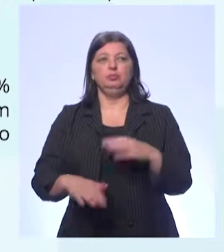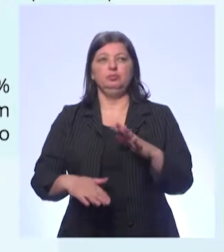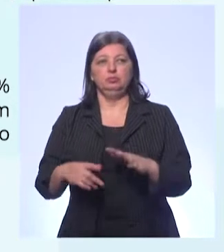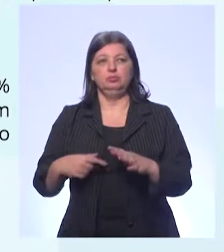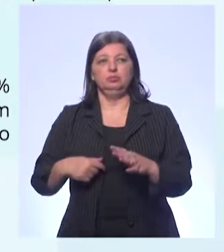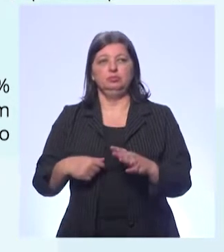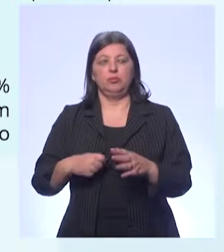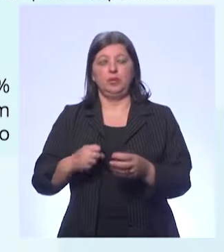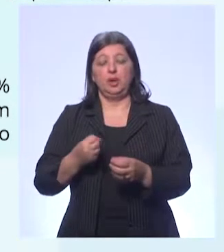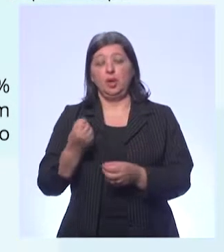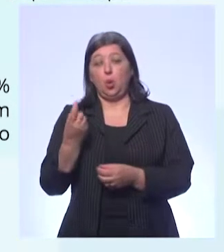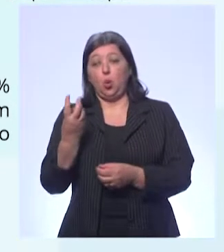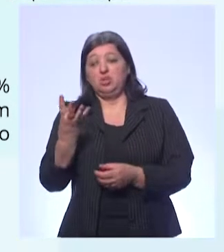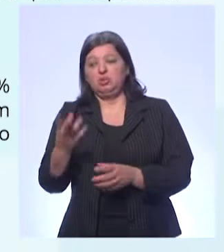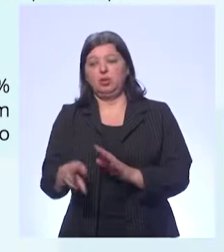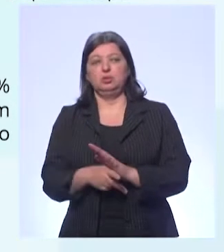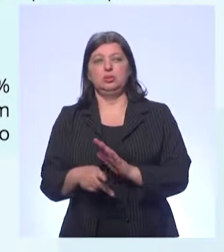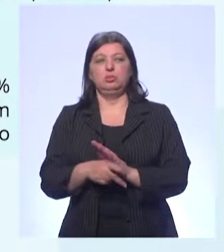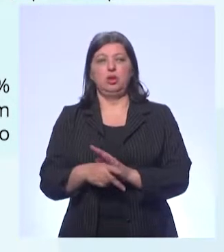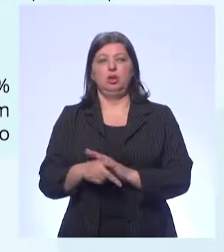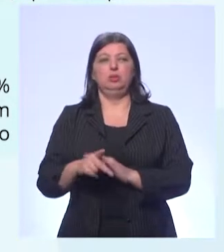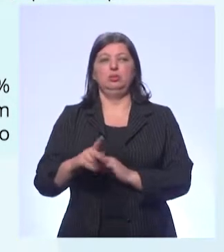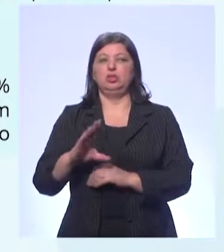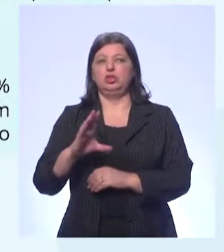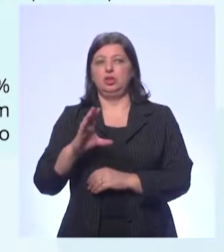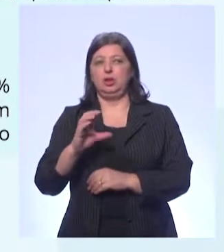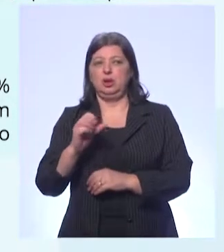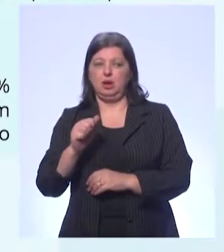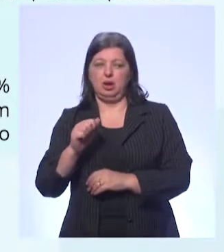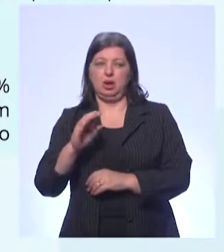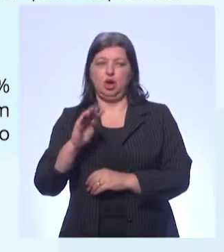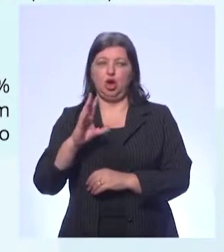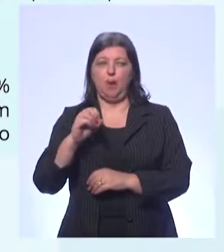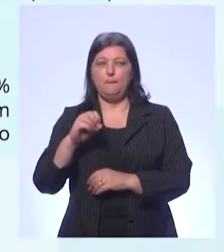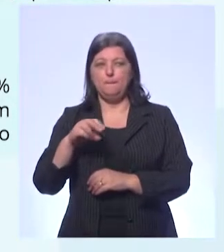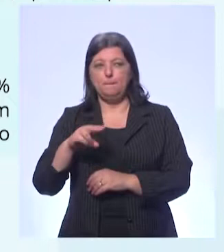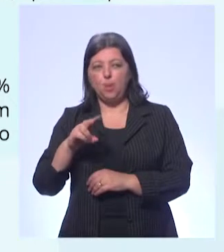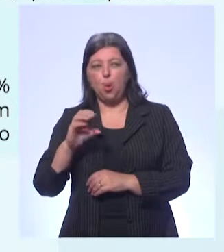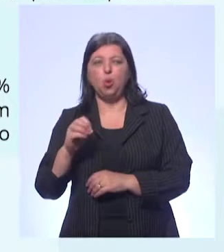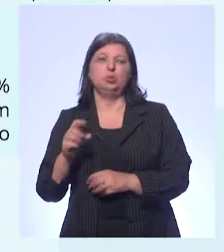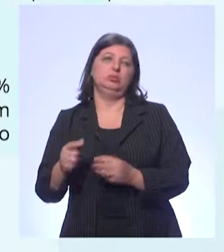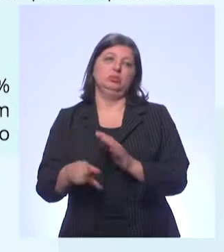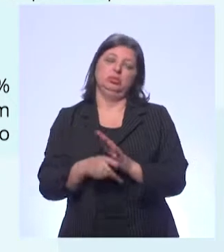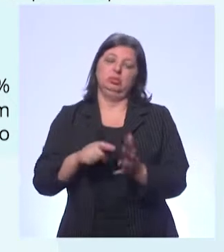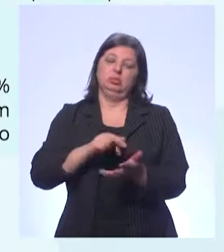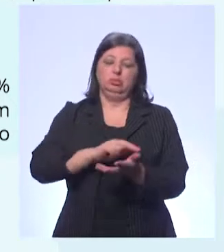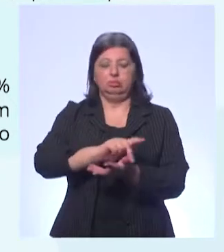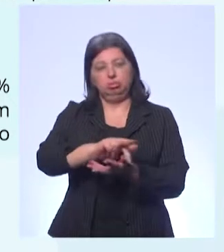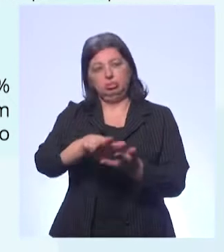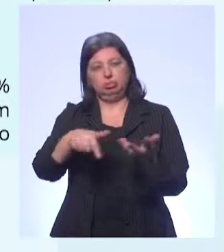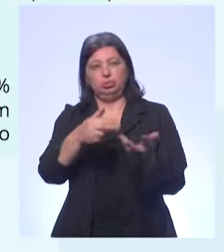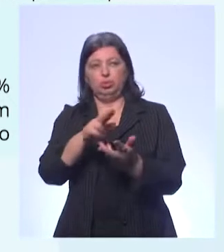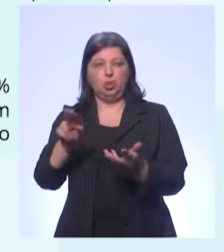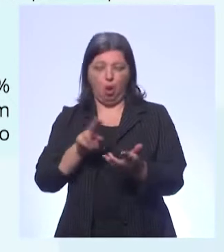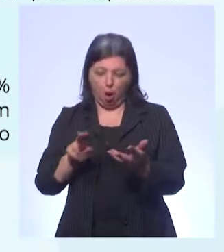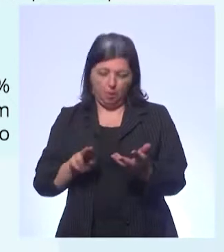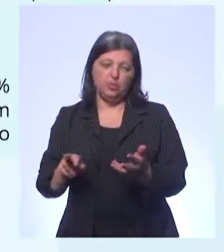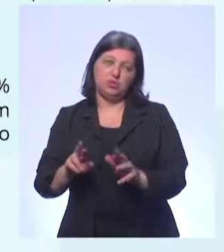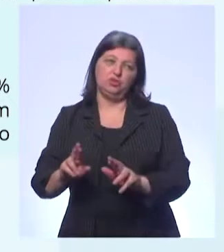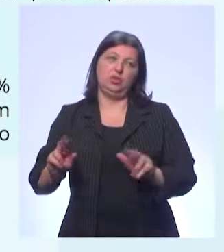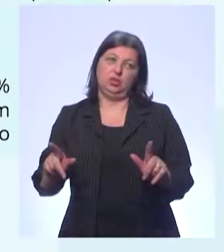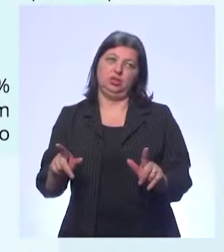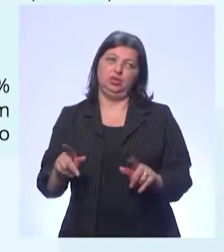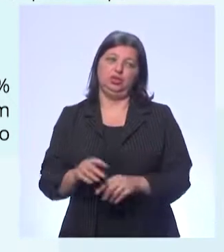da quantidade de carbono que eu tenho, eu troco o nome dele. Aí vira hematita, baunita. Então, dependendo da